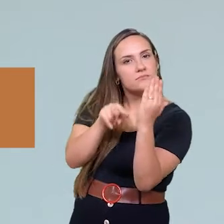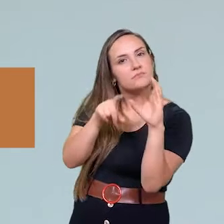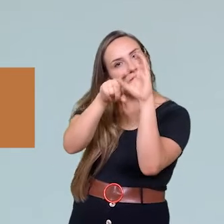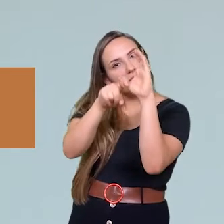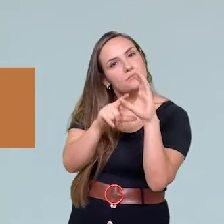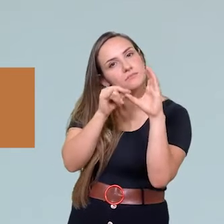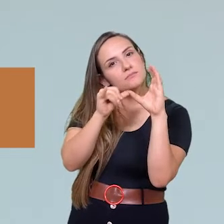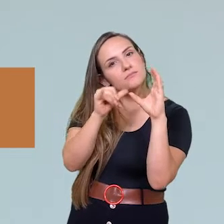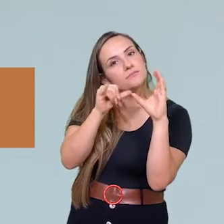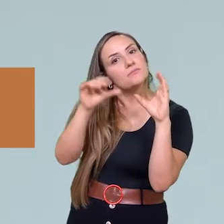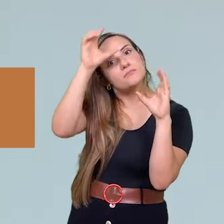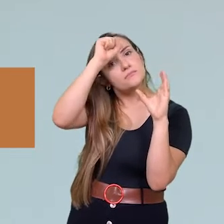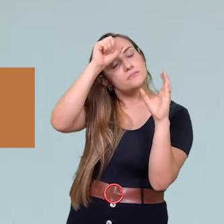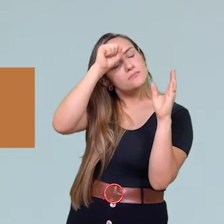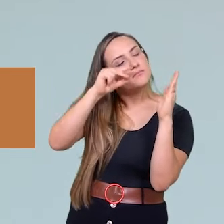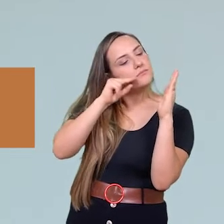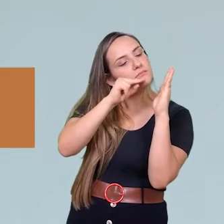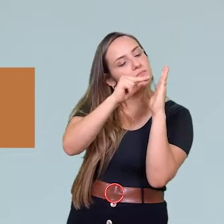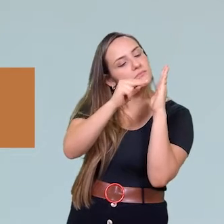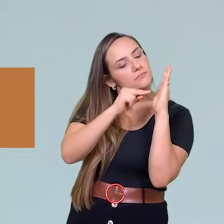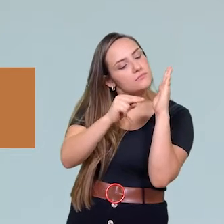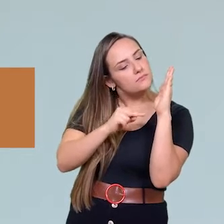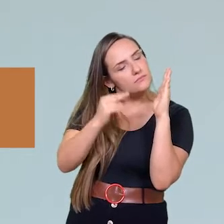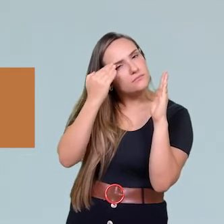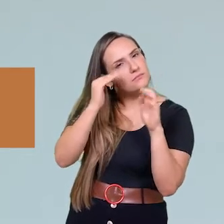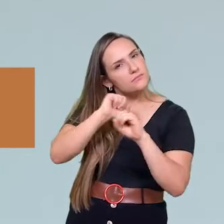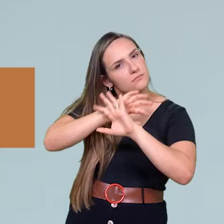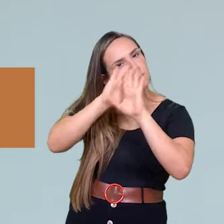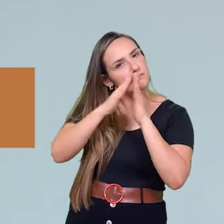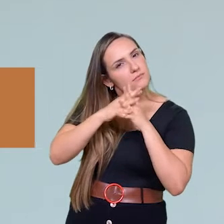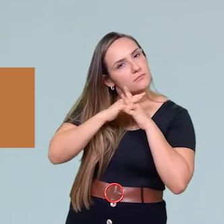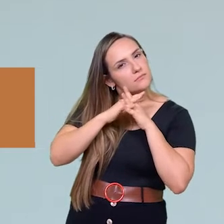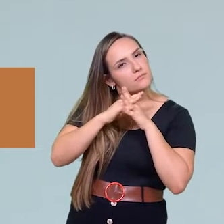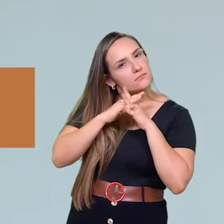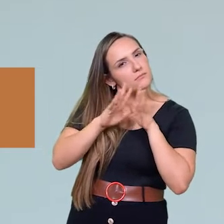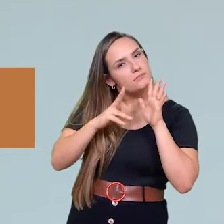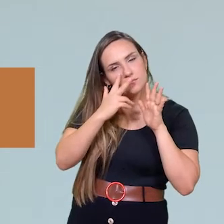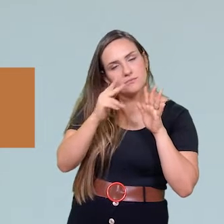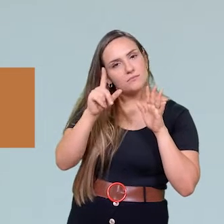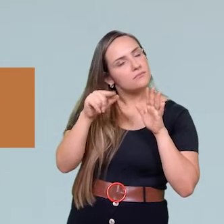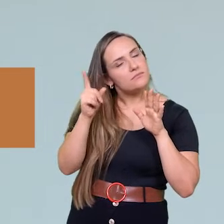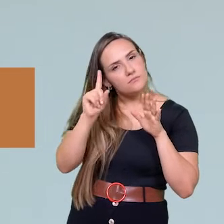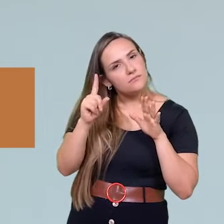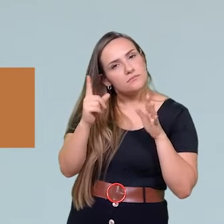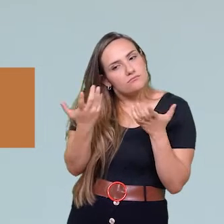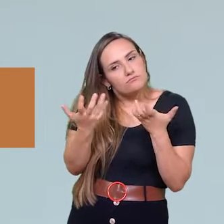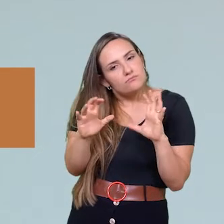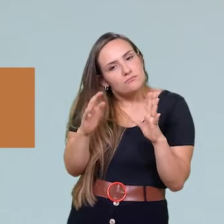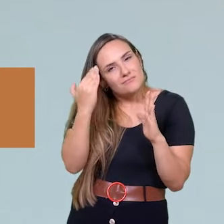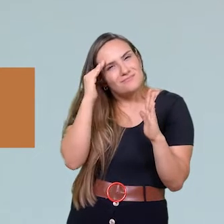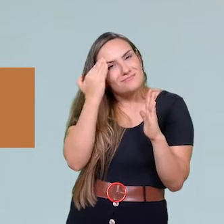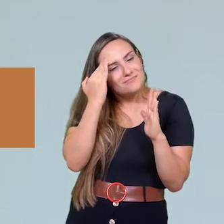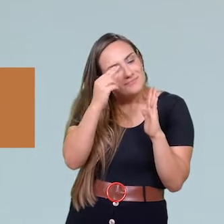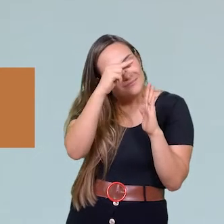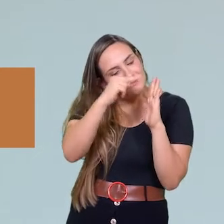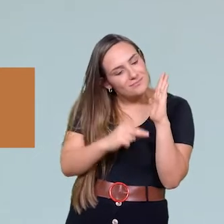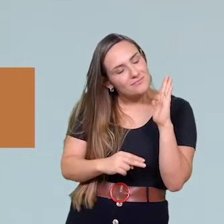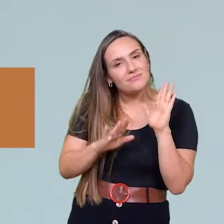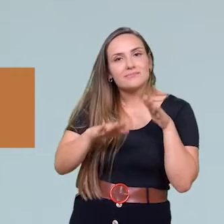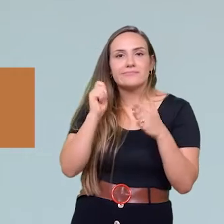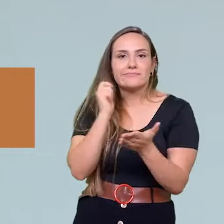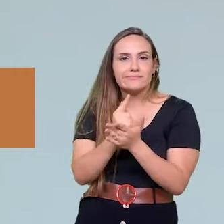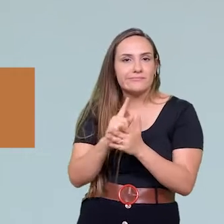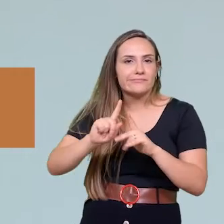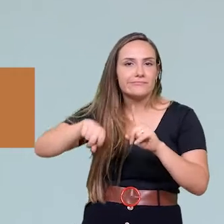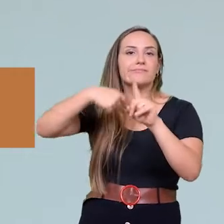energia e aprender a compreendê-la, não é? E às vezes, a pessoa